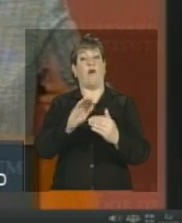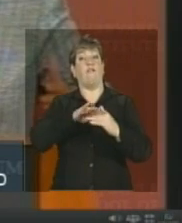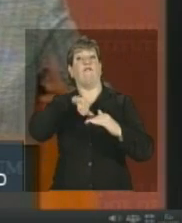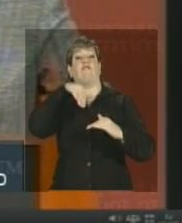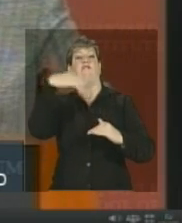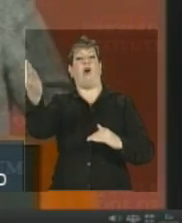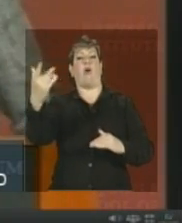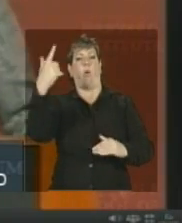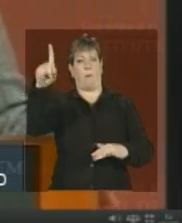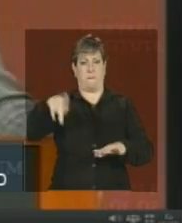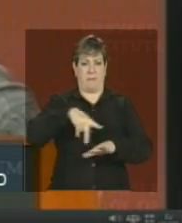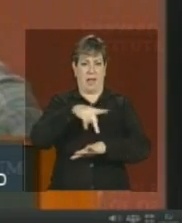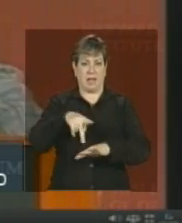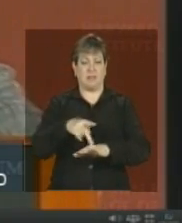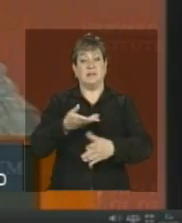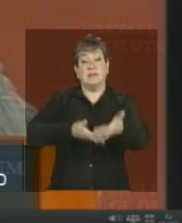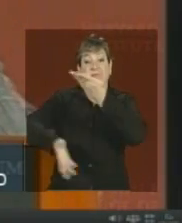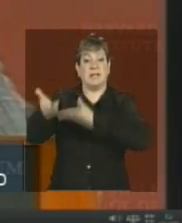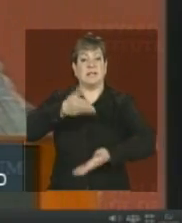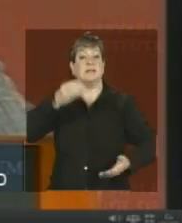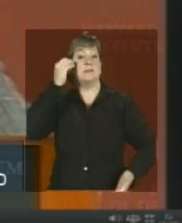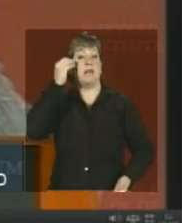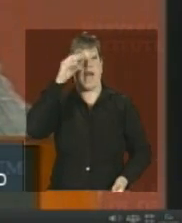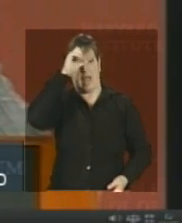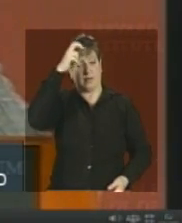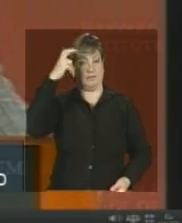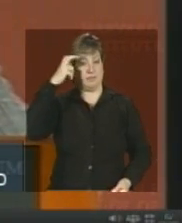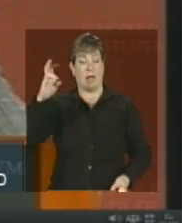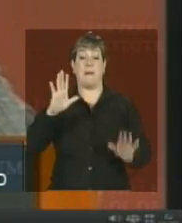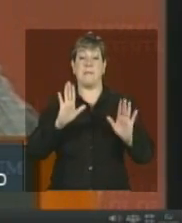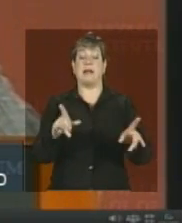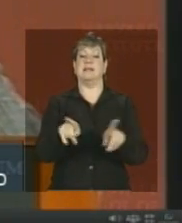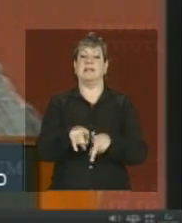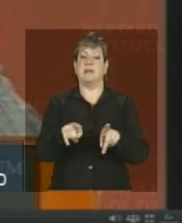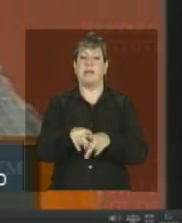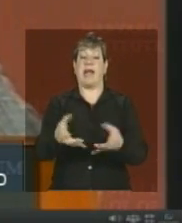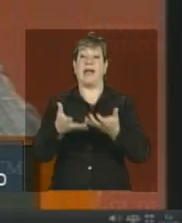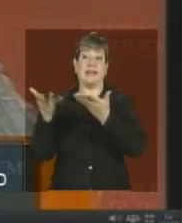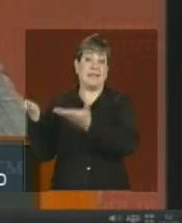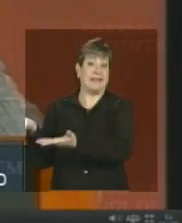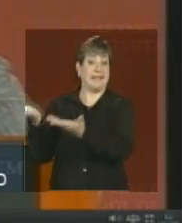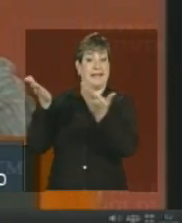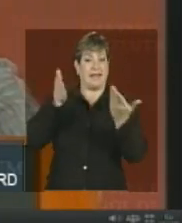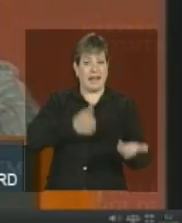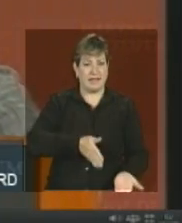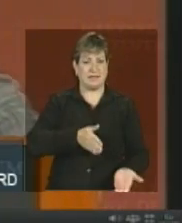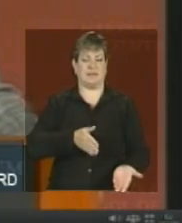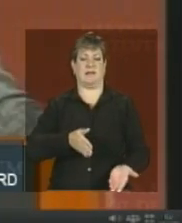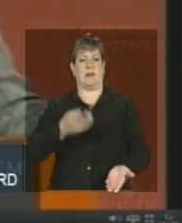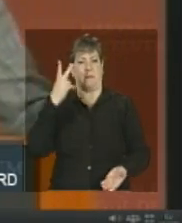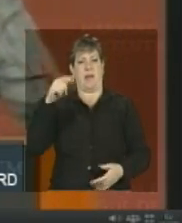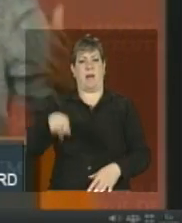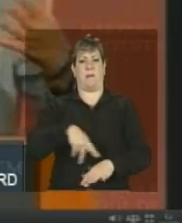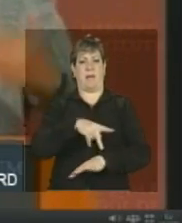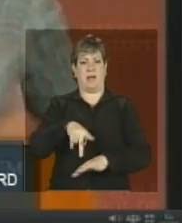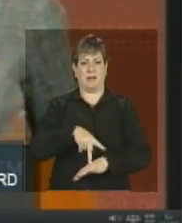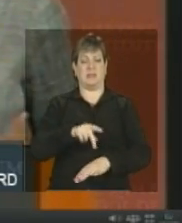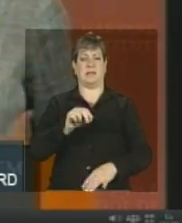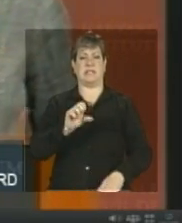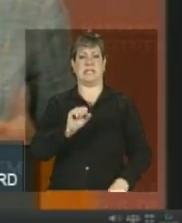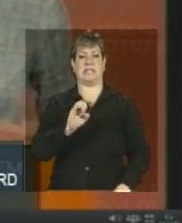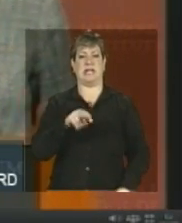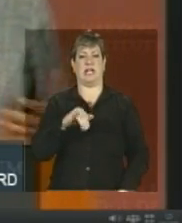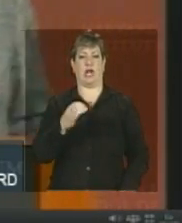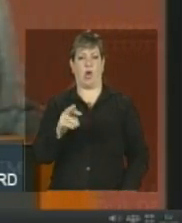e trocar experiências. Mas, além disso, nós queremos trazer pesquisadores sêniores e júniores